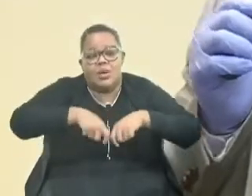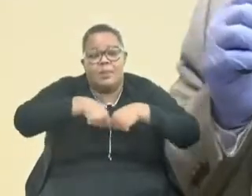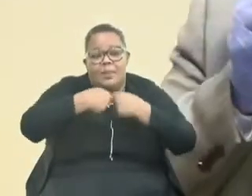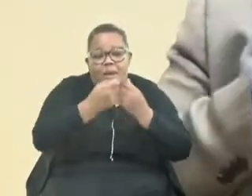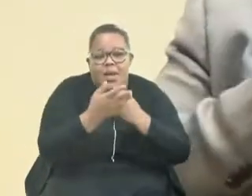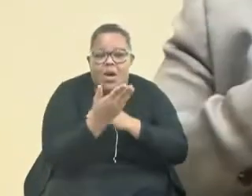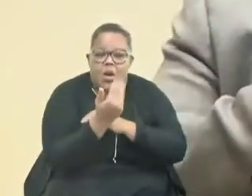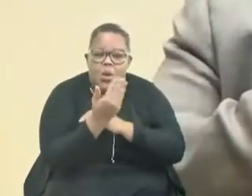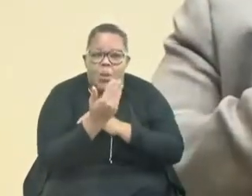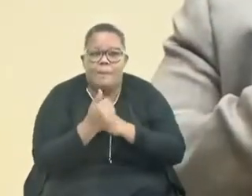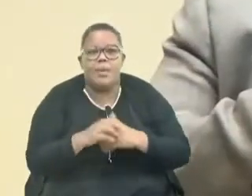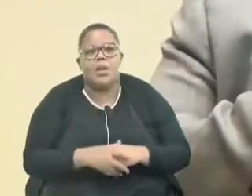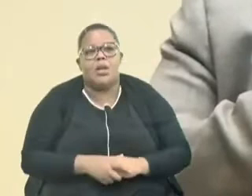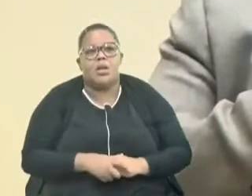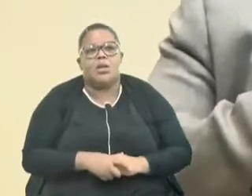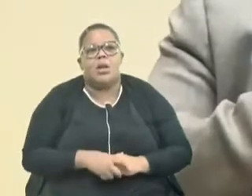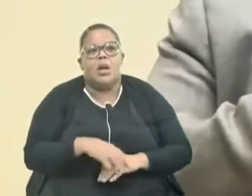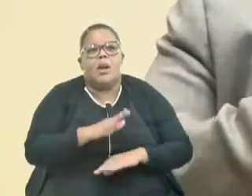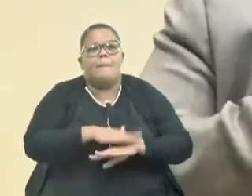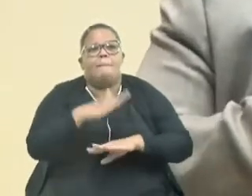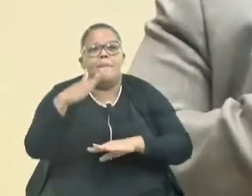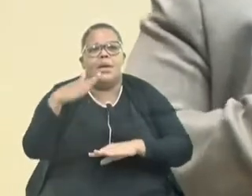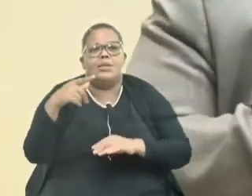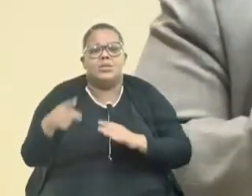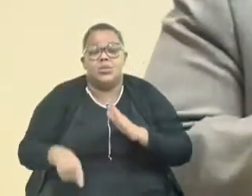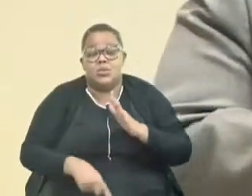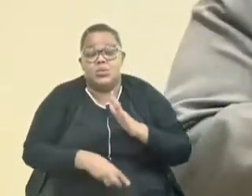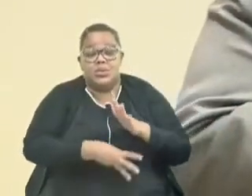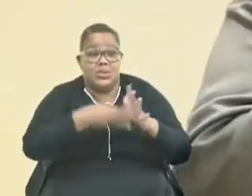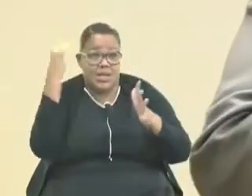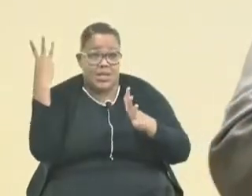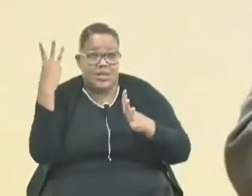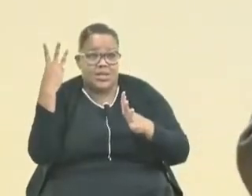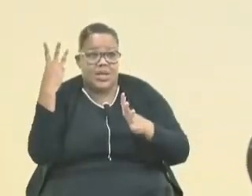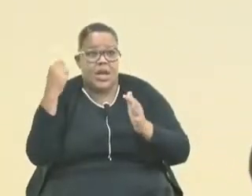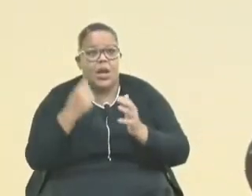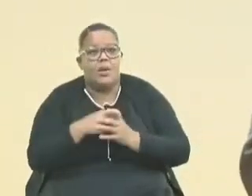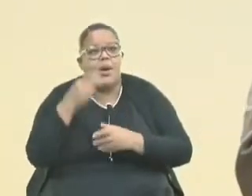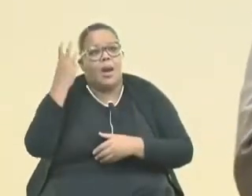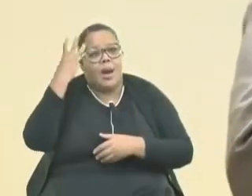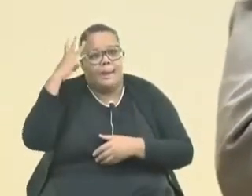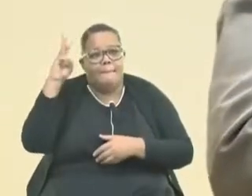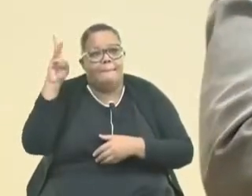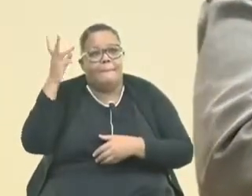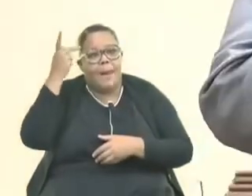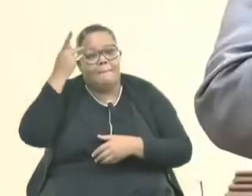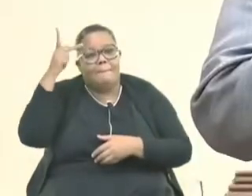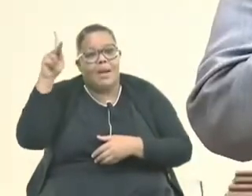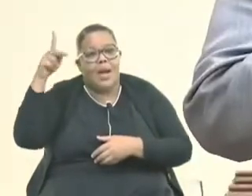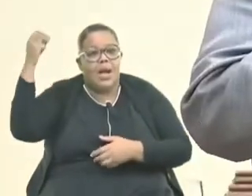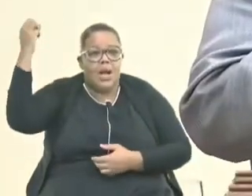do sacerdote mas o terceiro dá para acender as lamparinas na casa do senhor azeite bom